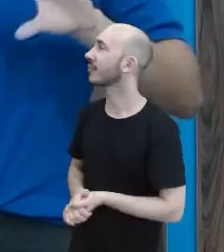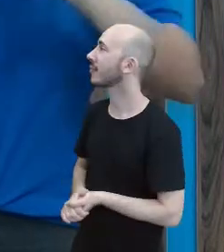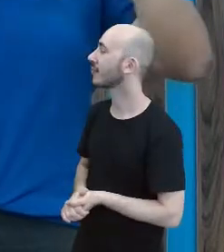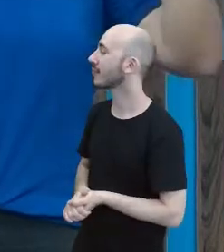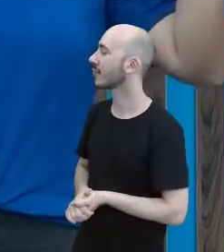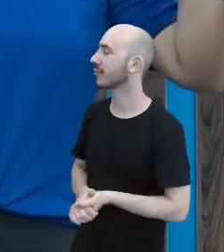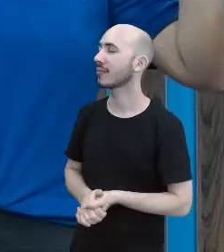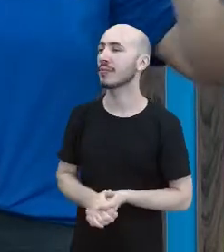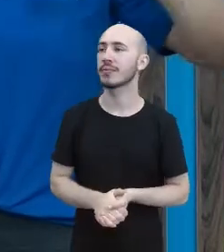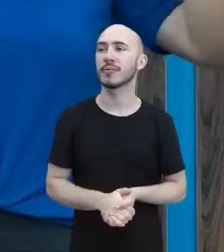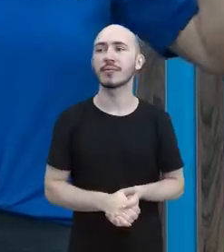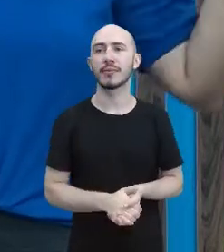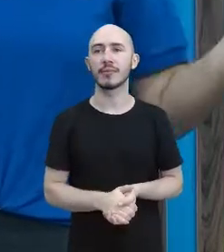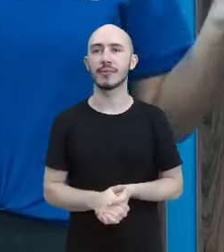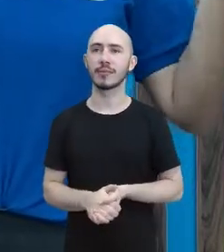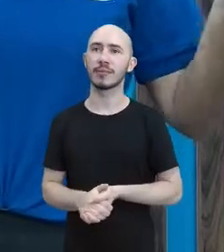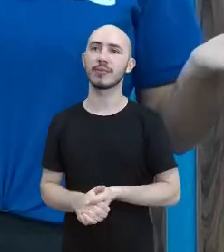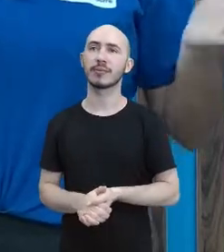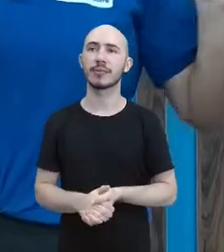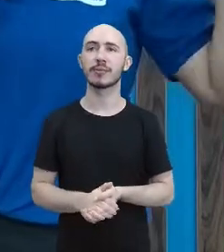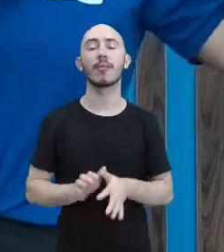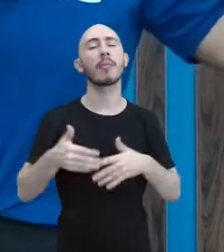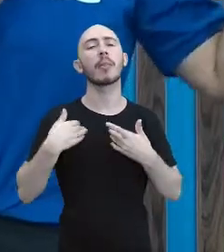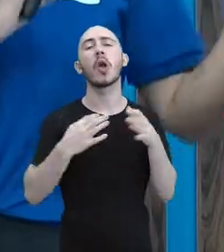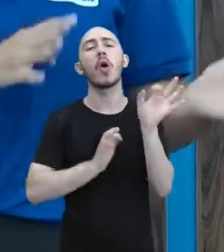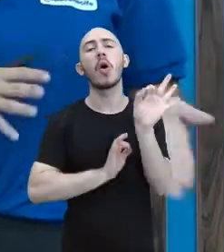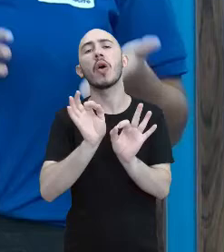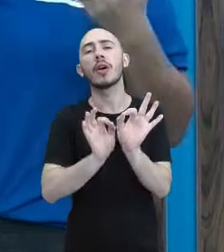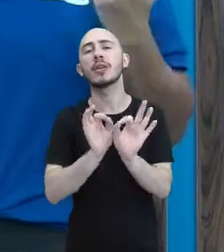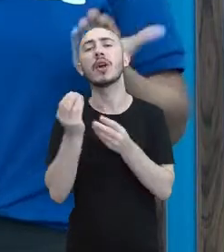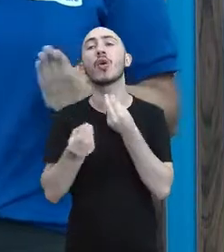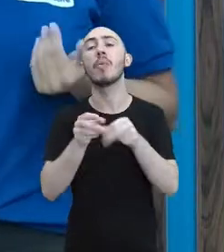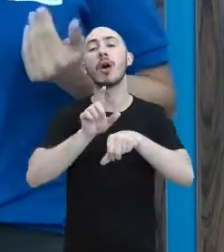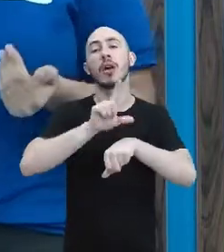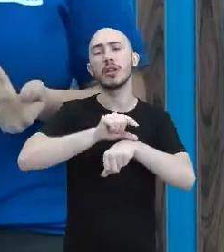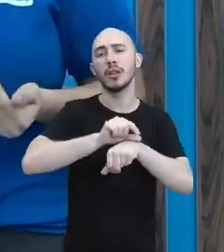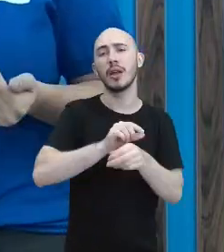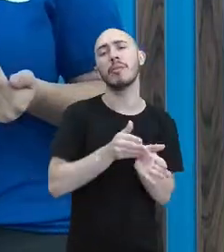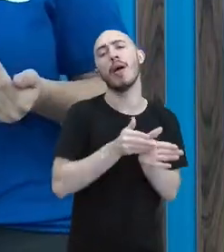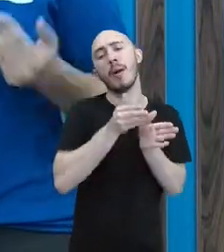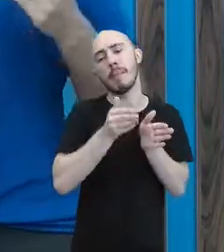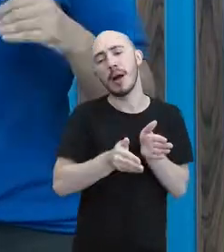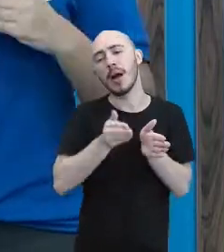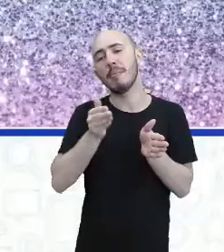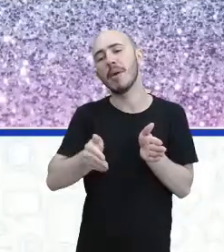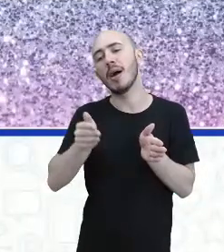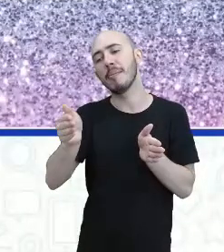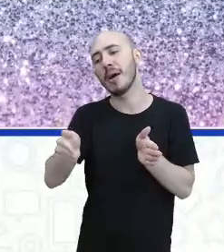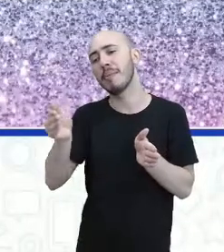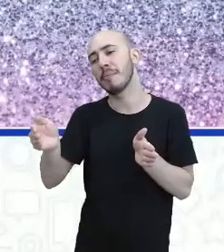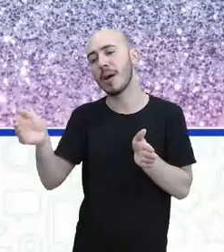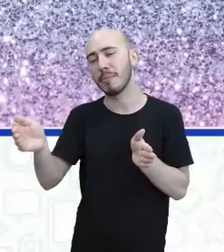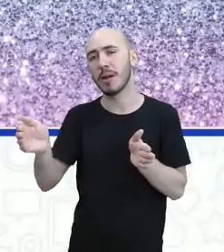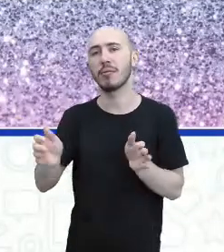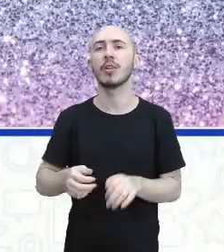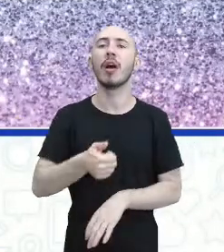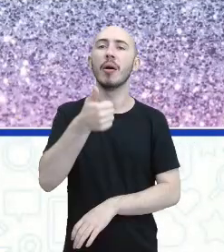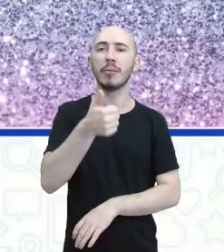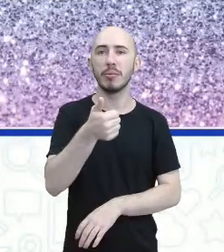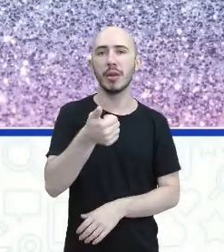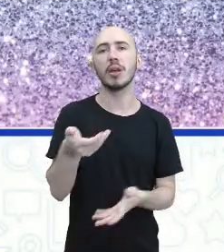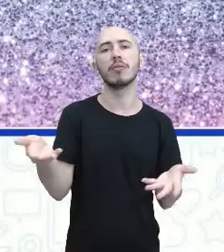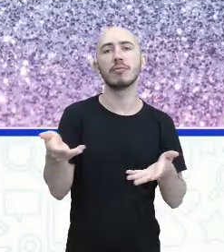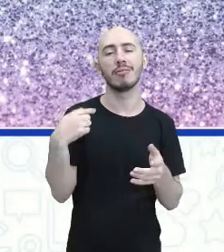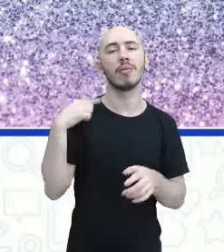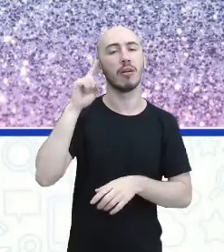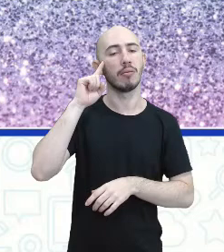E aí, a gente pode se organizar em uma ordem cronológica das ações instruídas. Então, a gente pode ter primeiro faça isso, depois